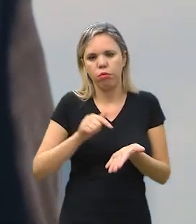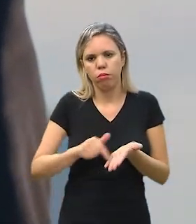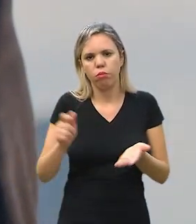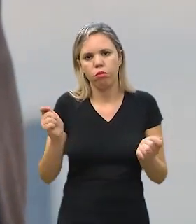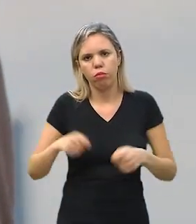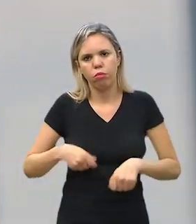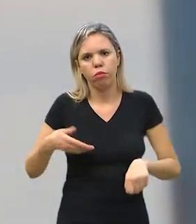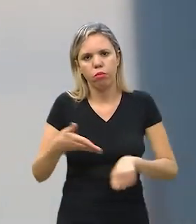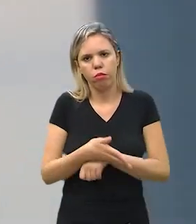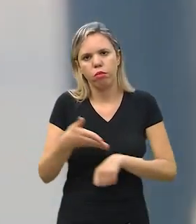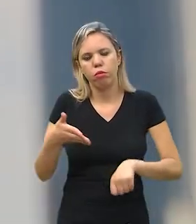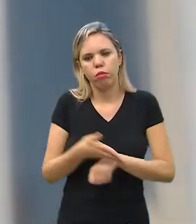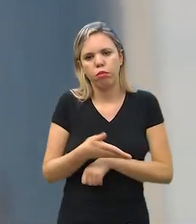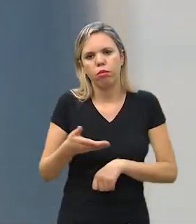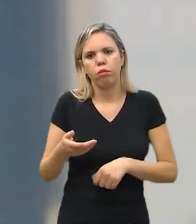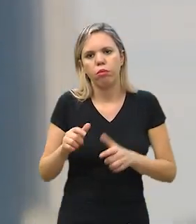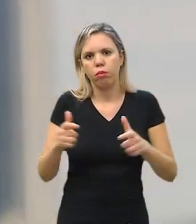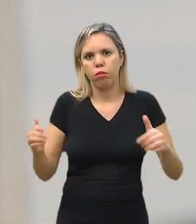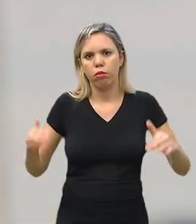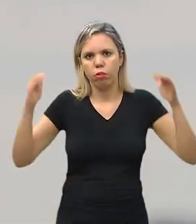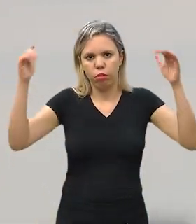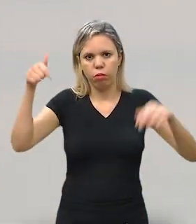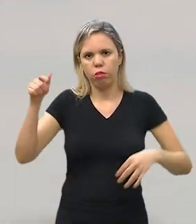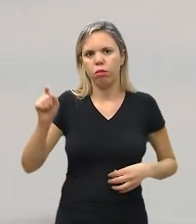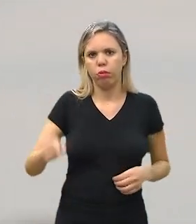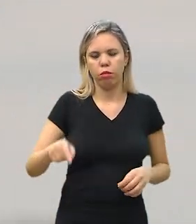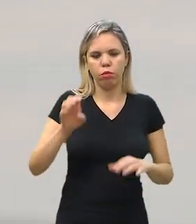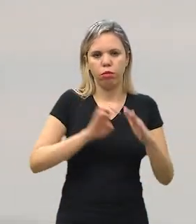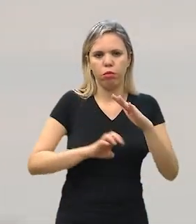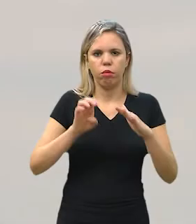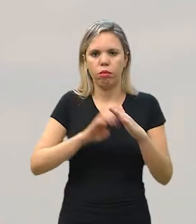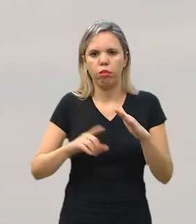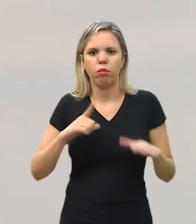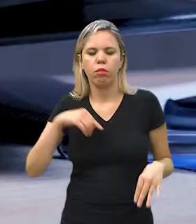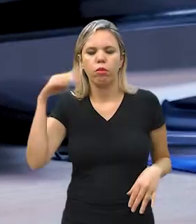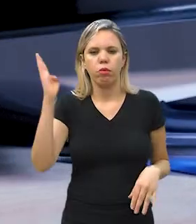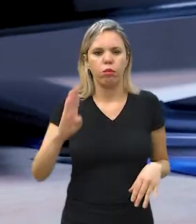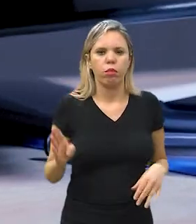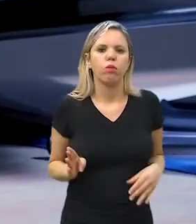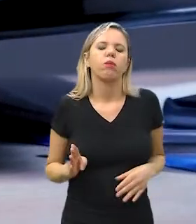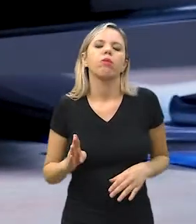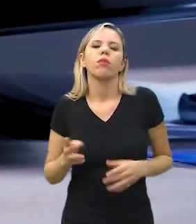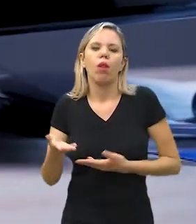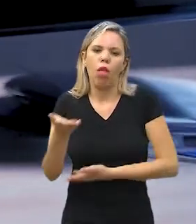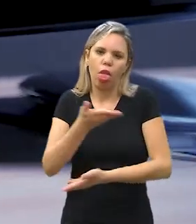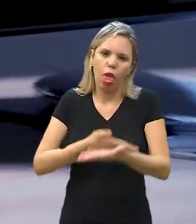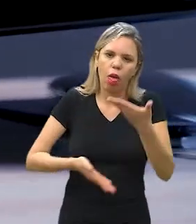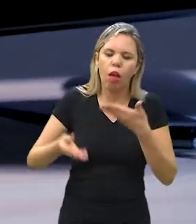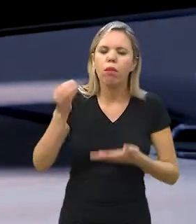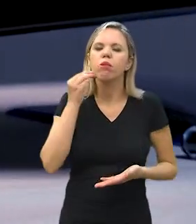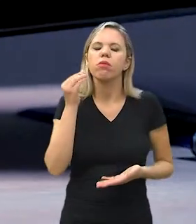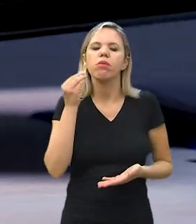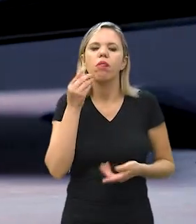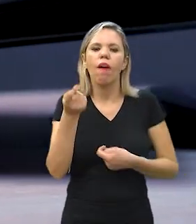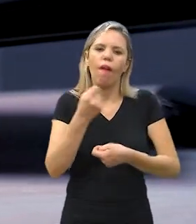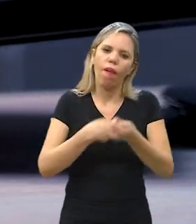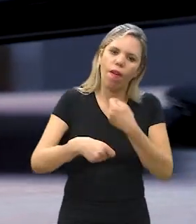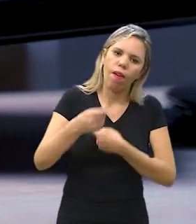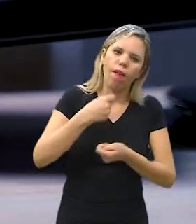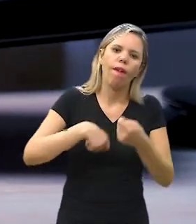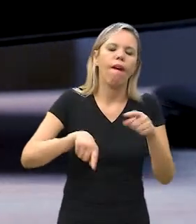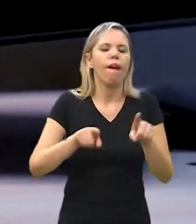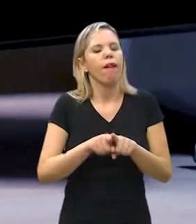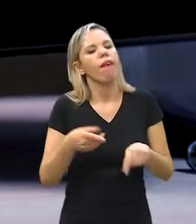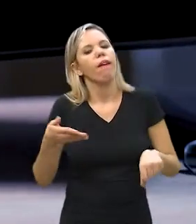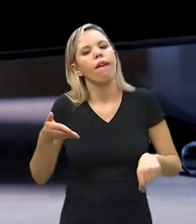tem condição de acessar as mais de 7 mil empresas que tem no Brasil e trocar oportunidades de negócio